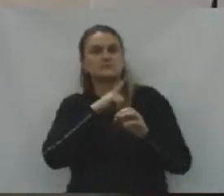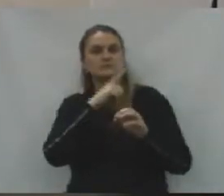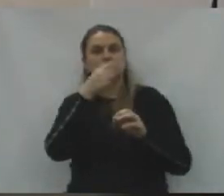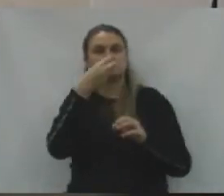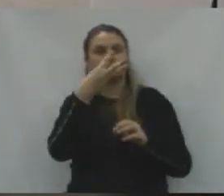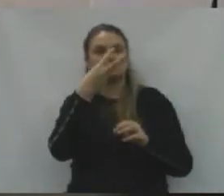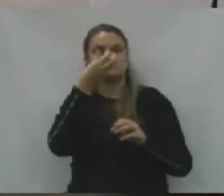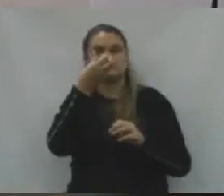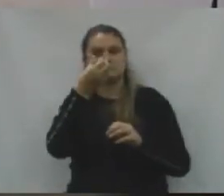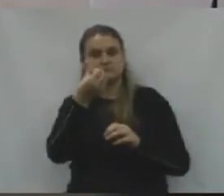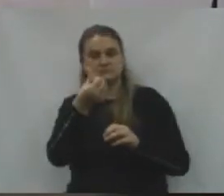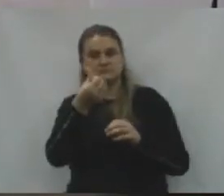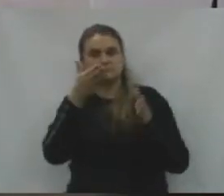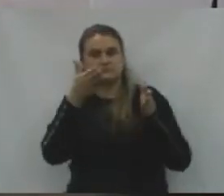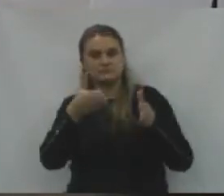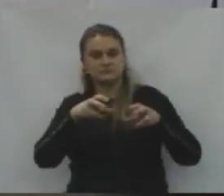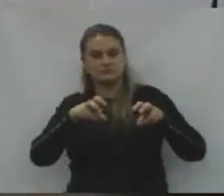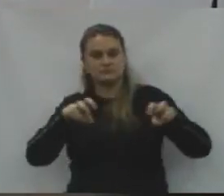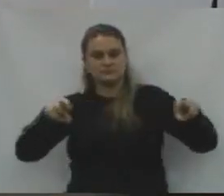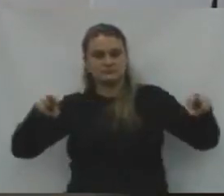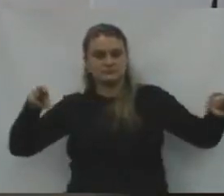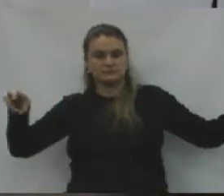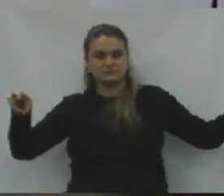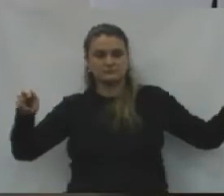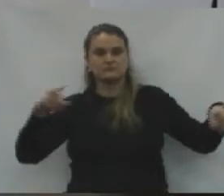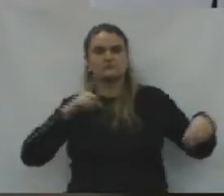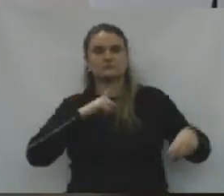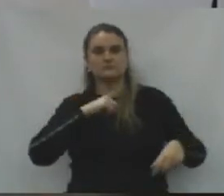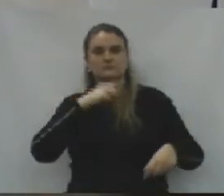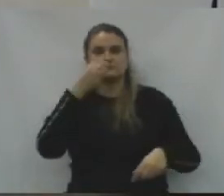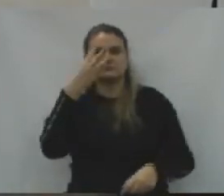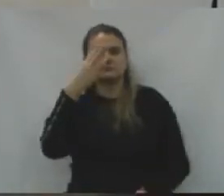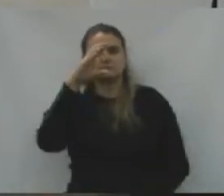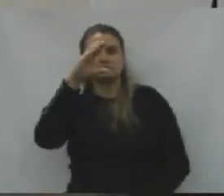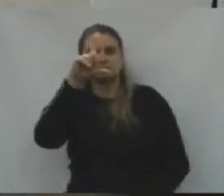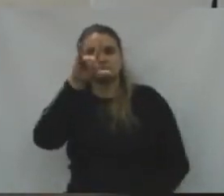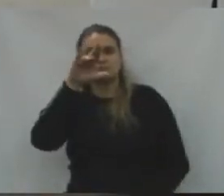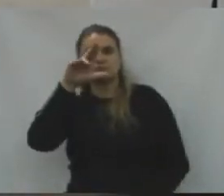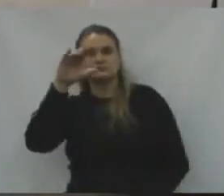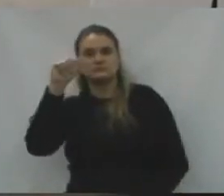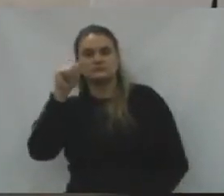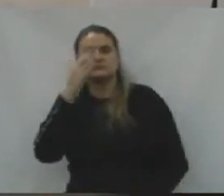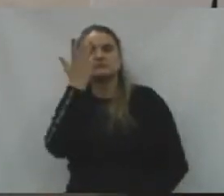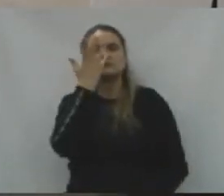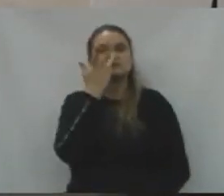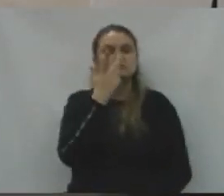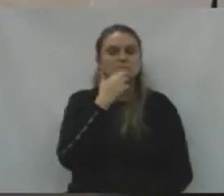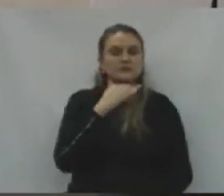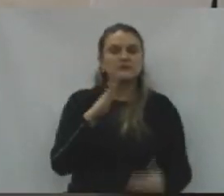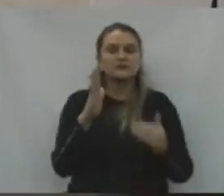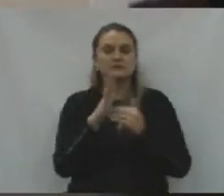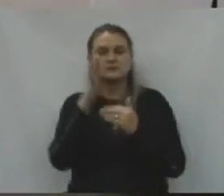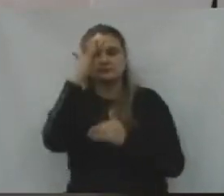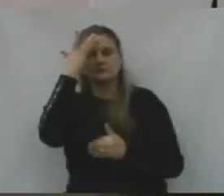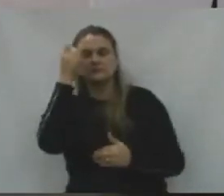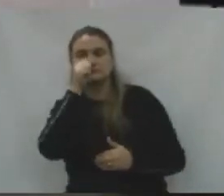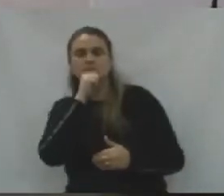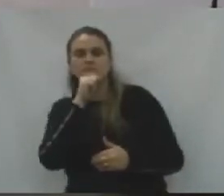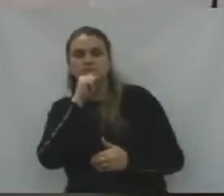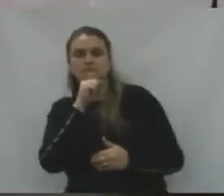São 36 cadeiras hoje odontológicas divididas em 3 clínicas para atendimento, desde as crianças ao